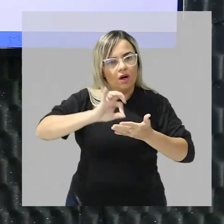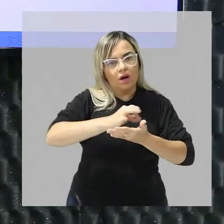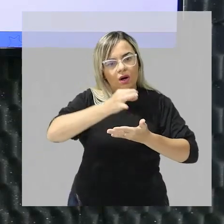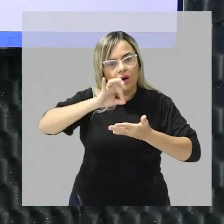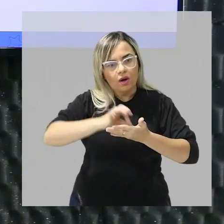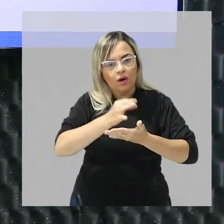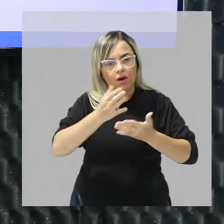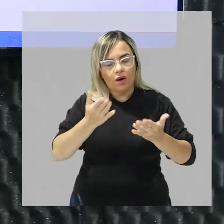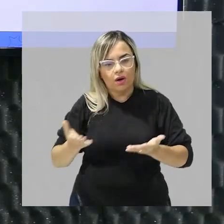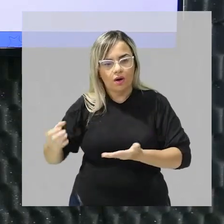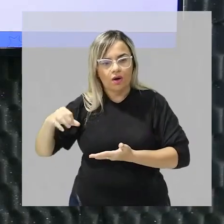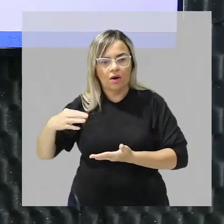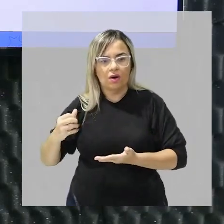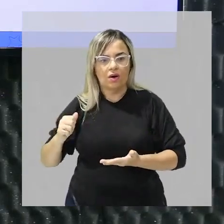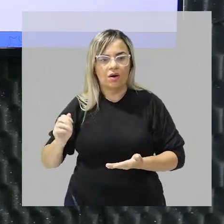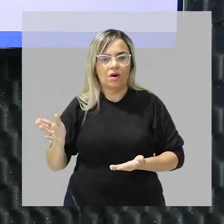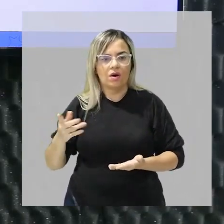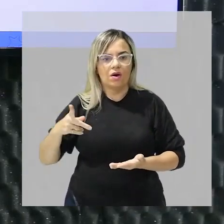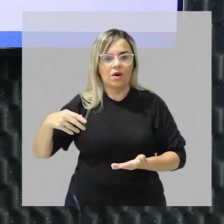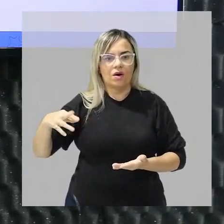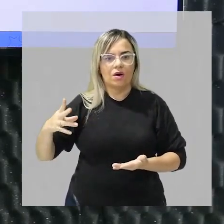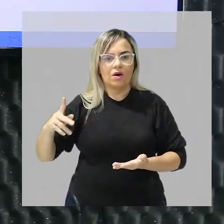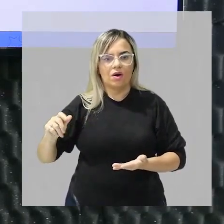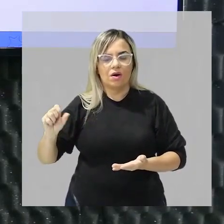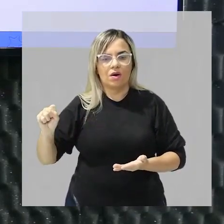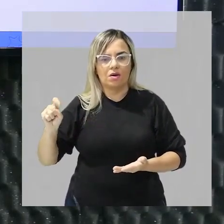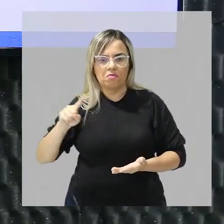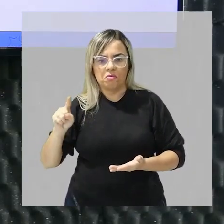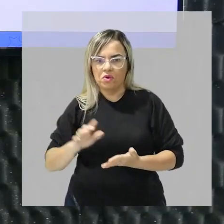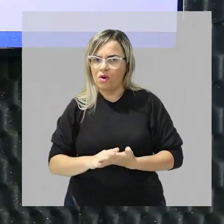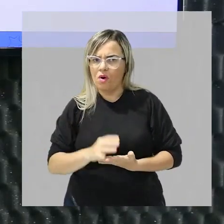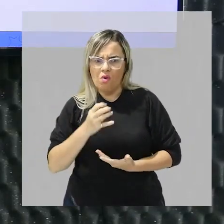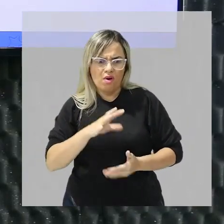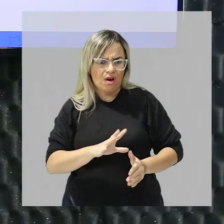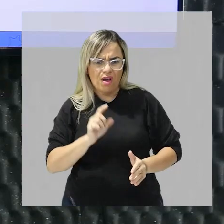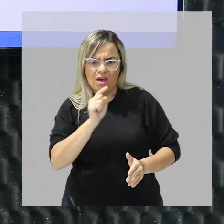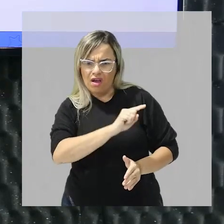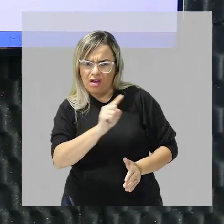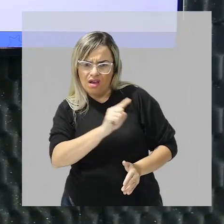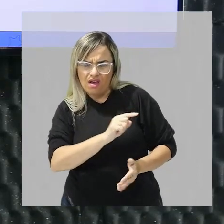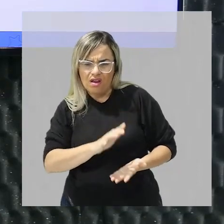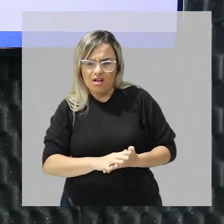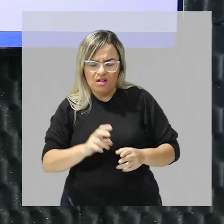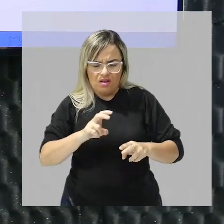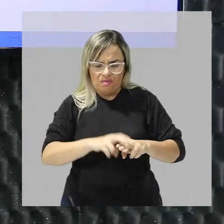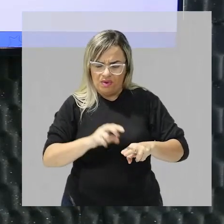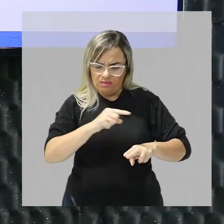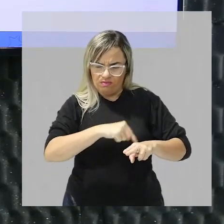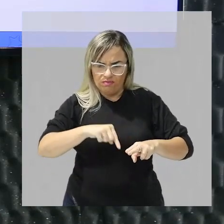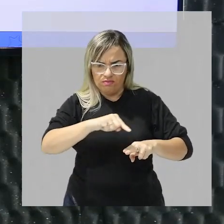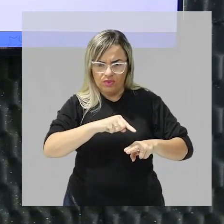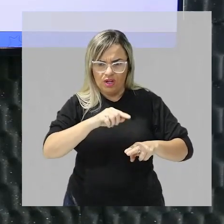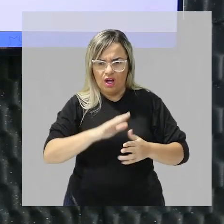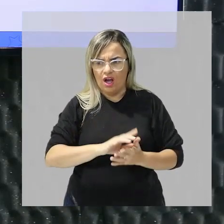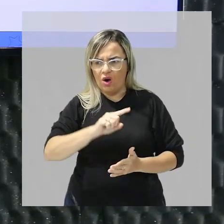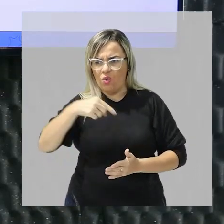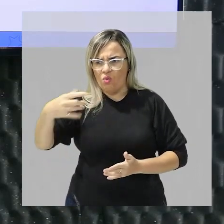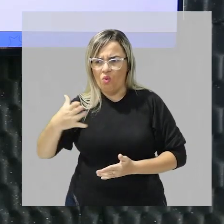aqui o nome dela citado, que se recusou a ceder seu assento a um homem